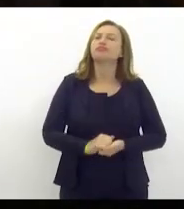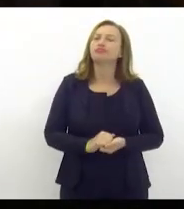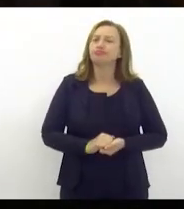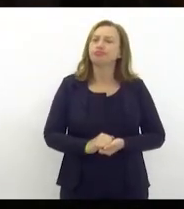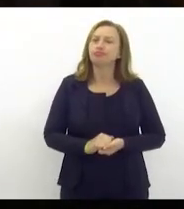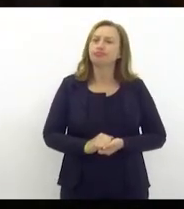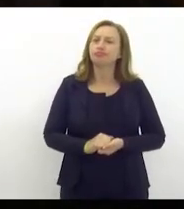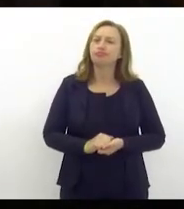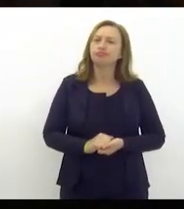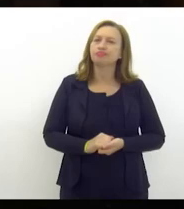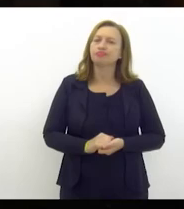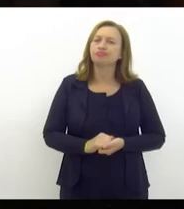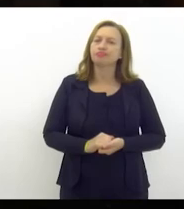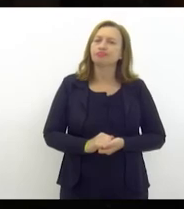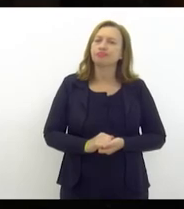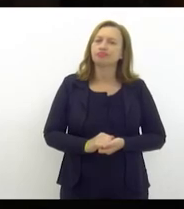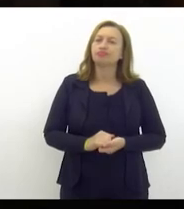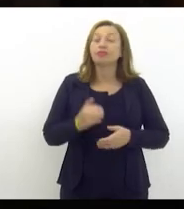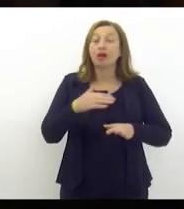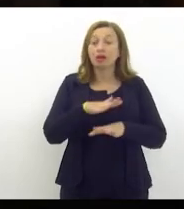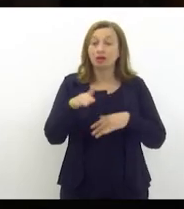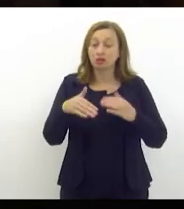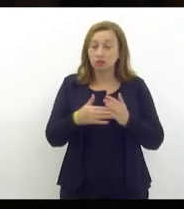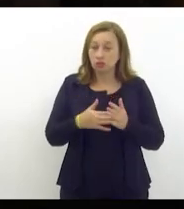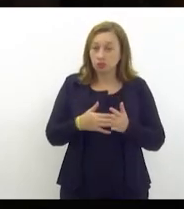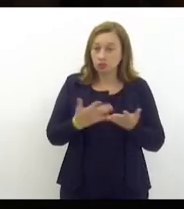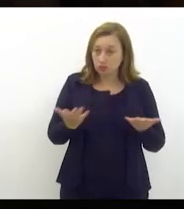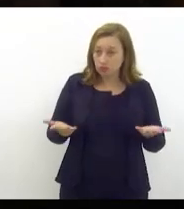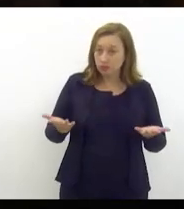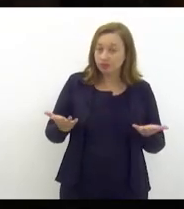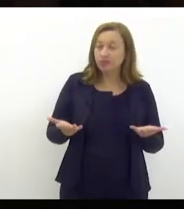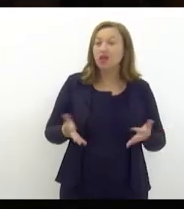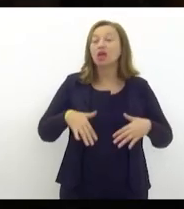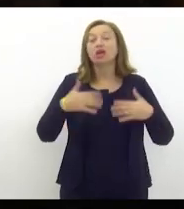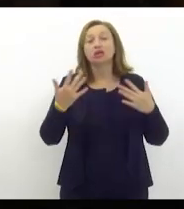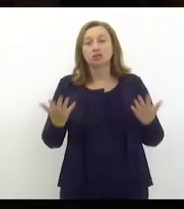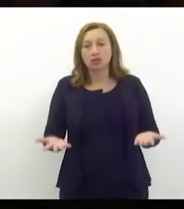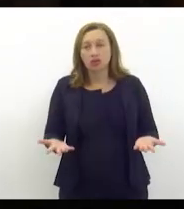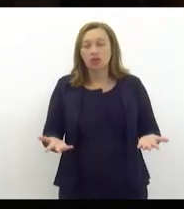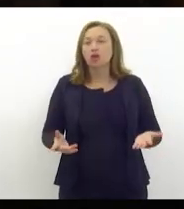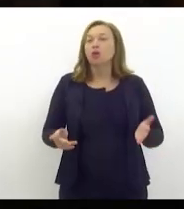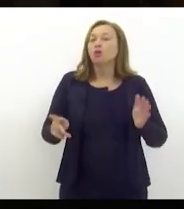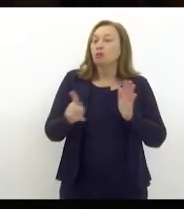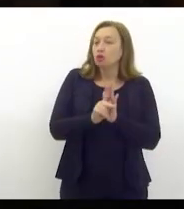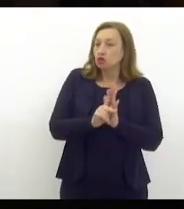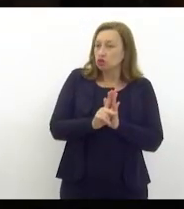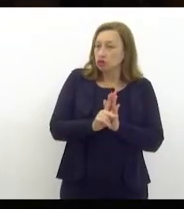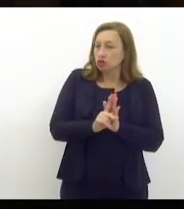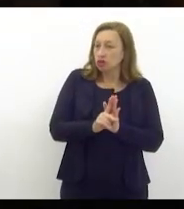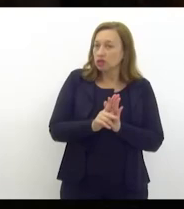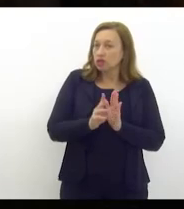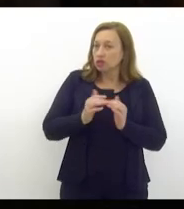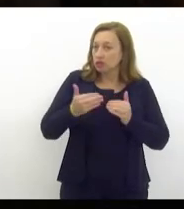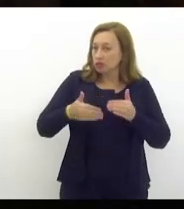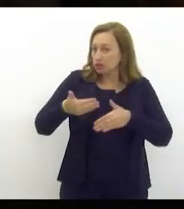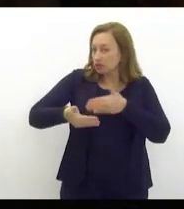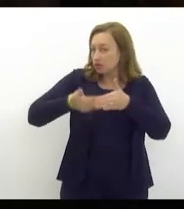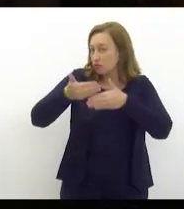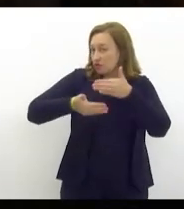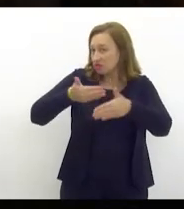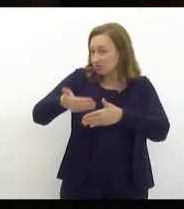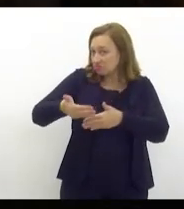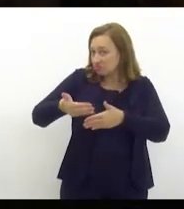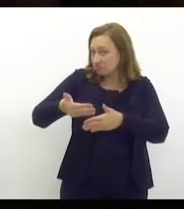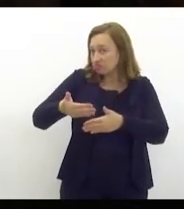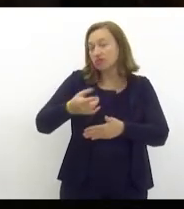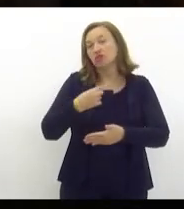absolutamente a todos. Então, no mérito, o projeto deve prosperar, e